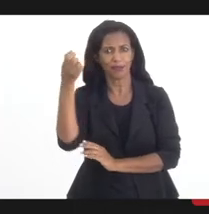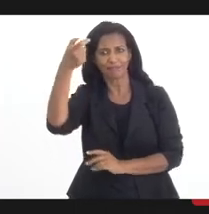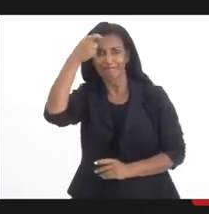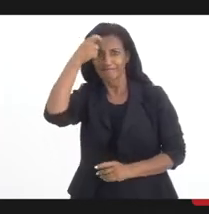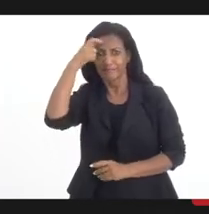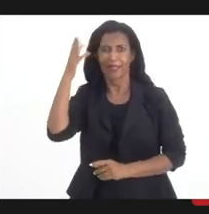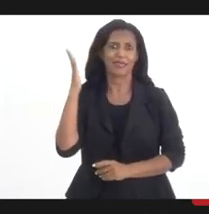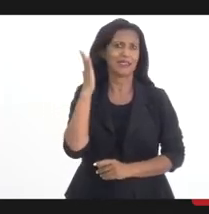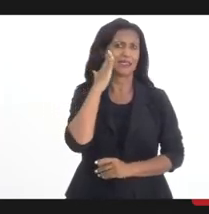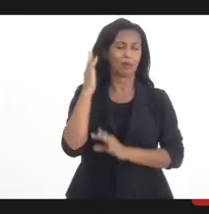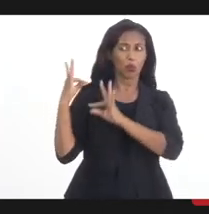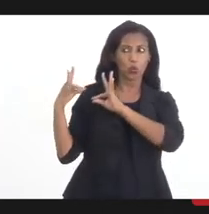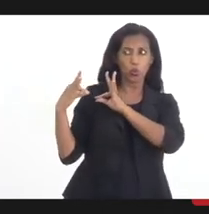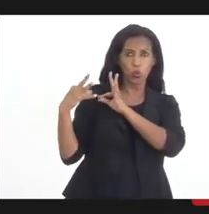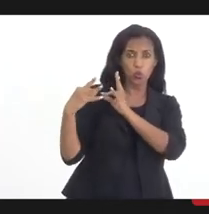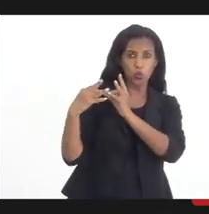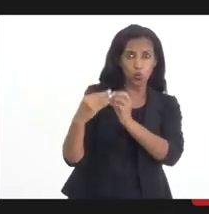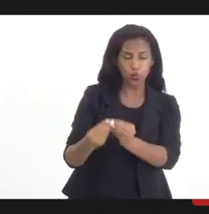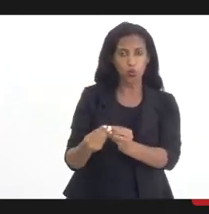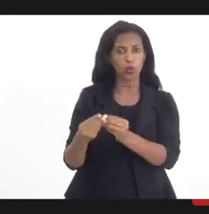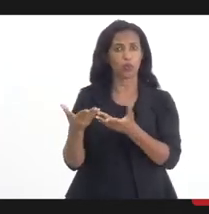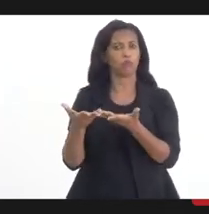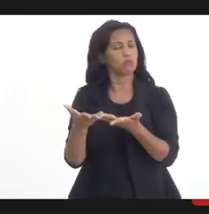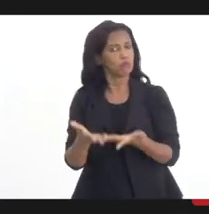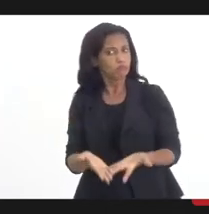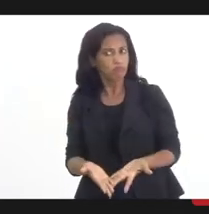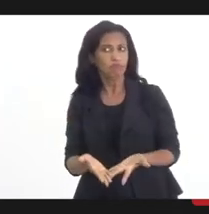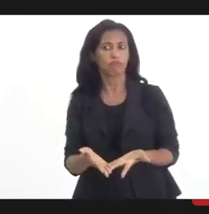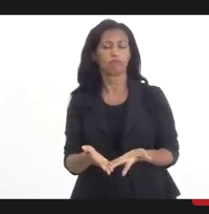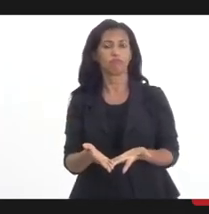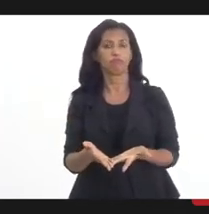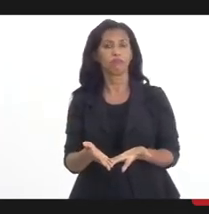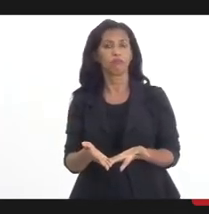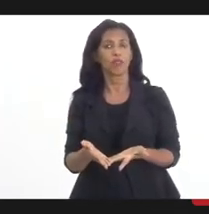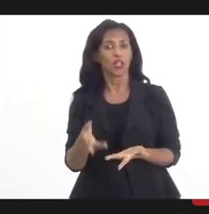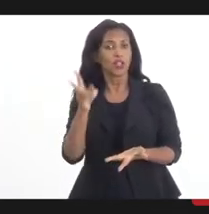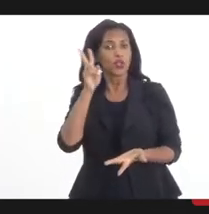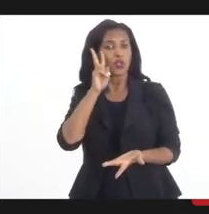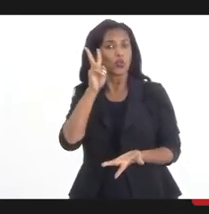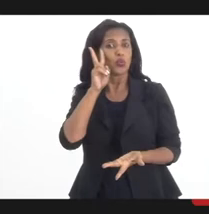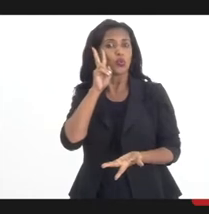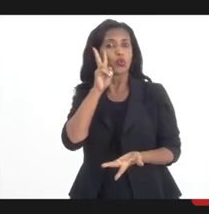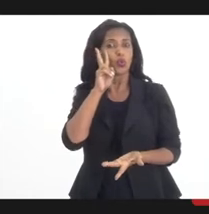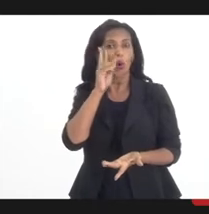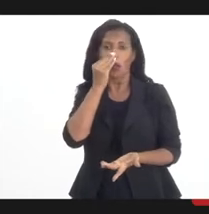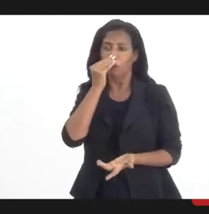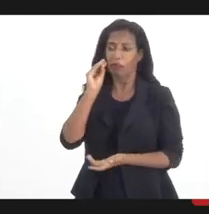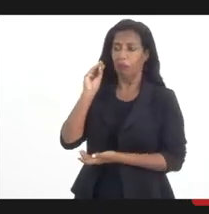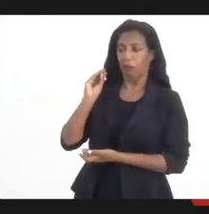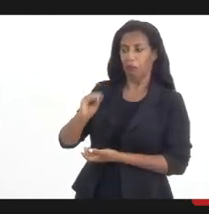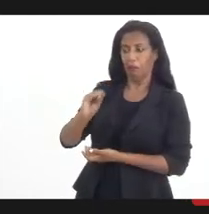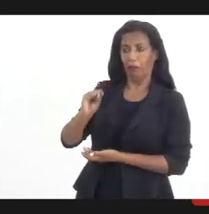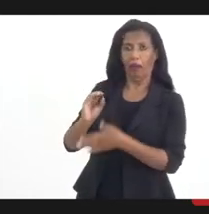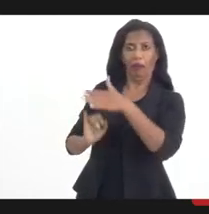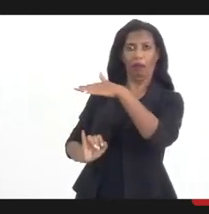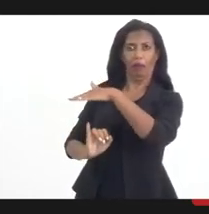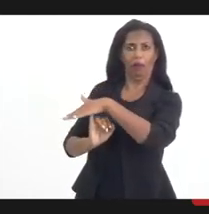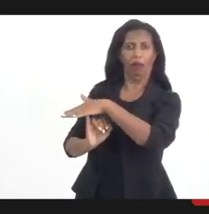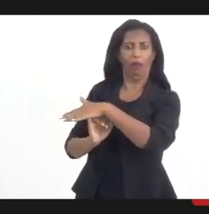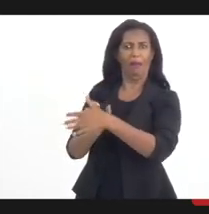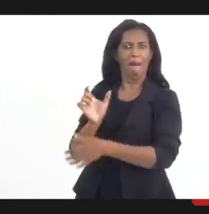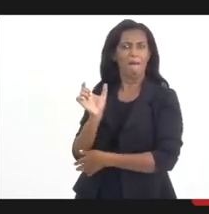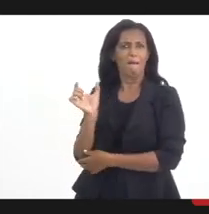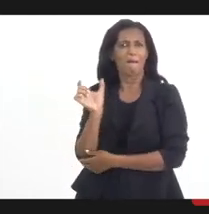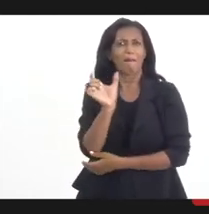né? Isso tudo é produto de um histórico descaso com a instituição. De um histórico, e a palavra